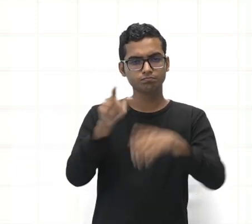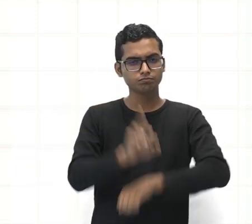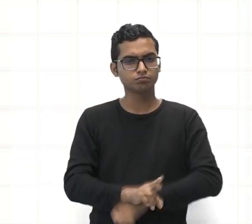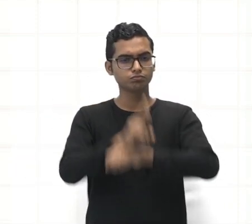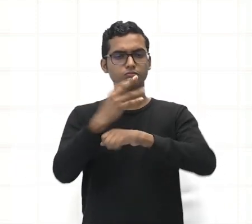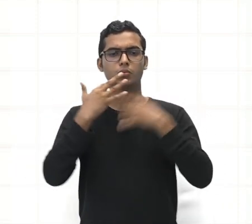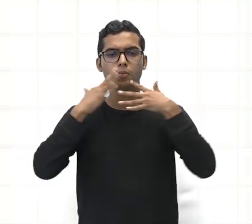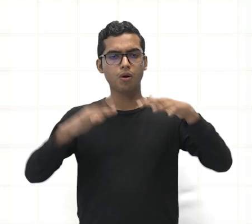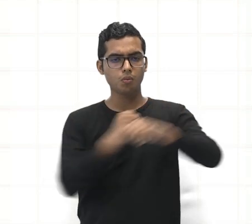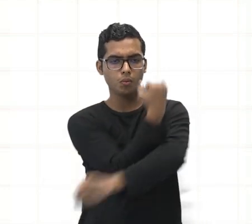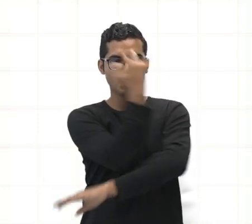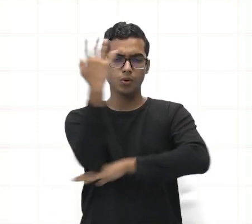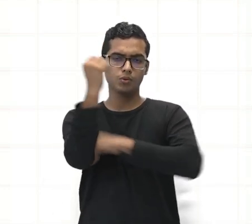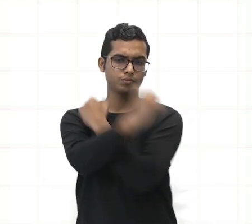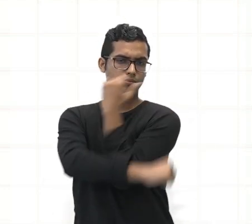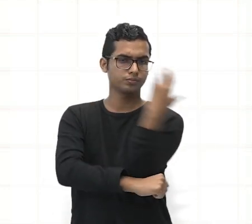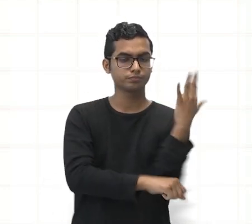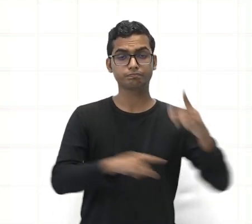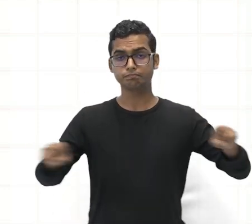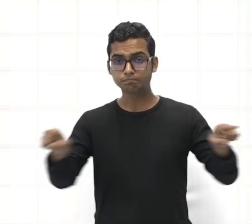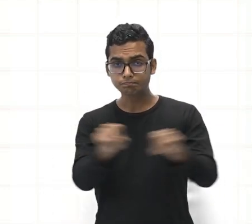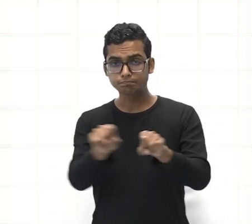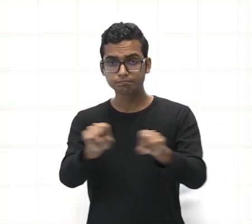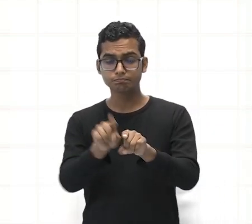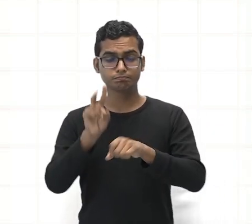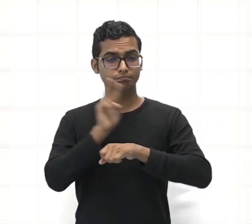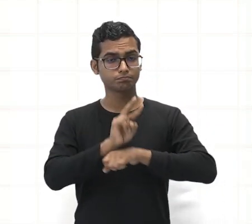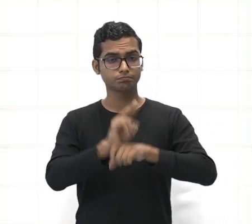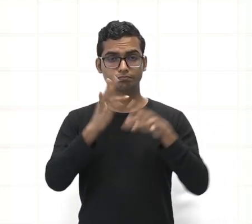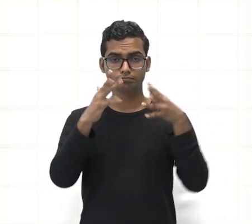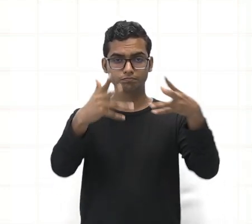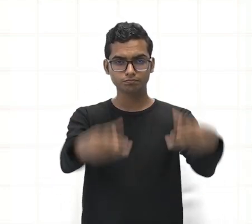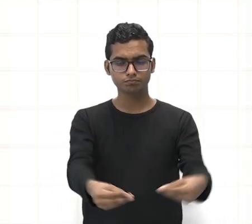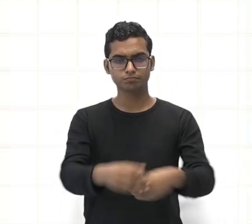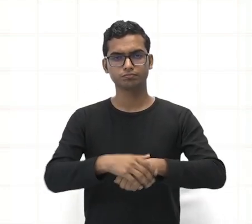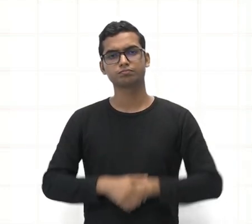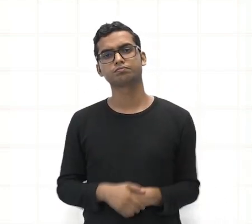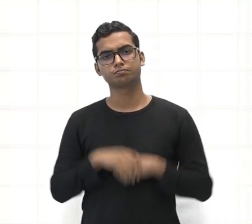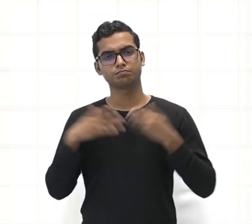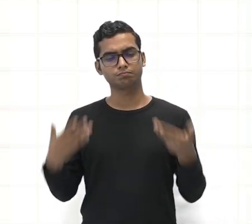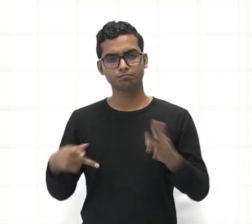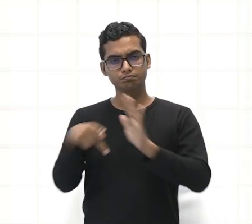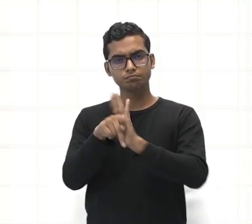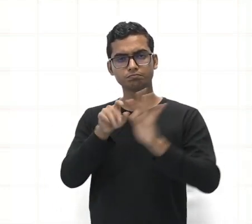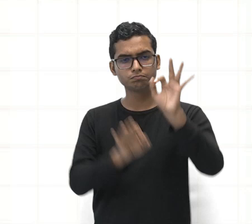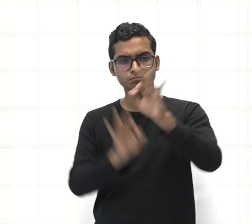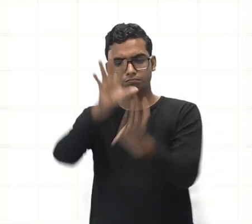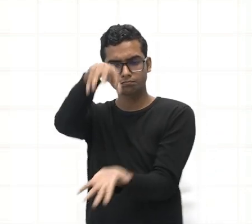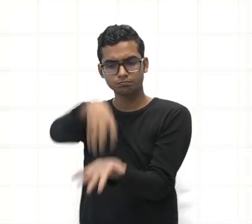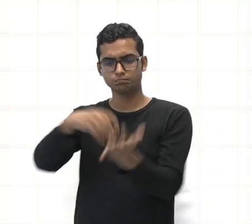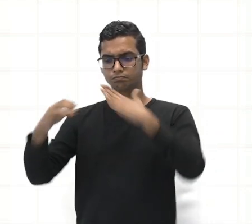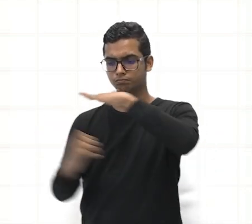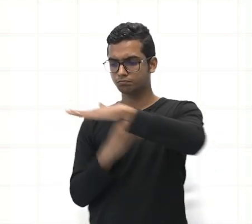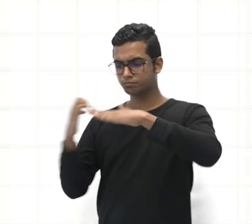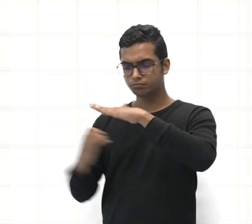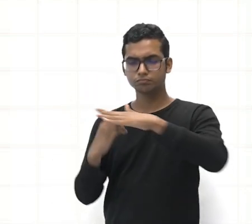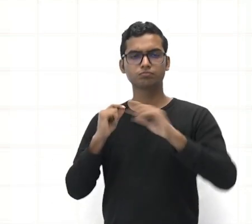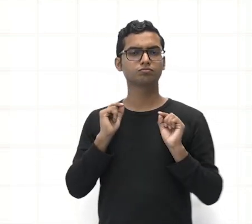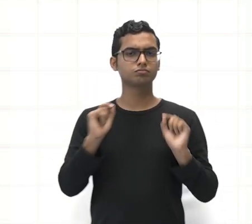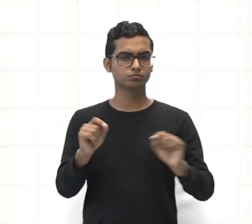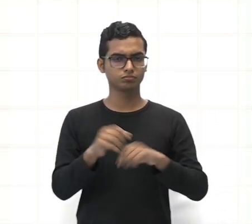recursos naturais e também a preservação do meio ambiente. Então, uma organização jamais deverá